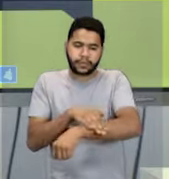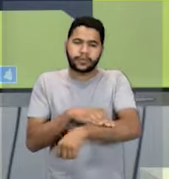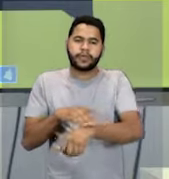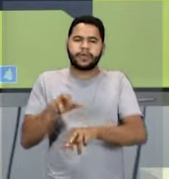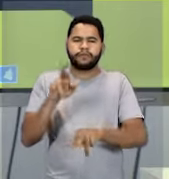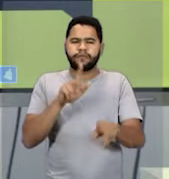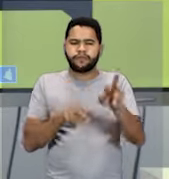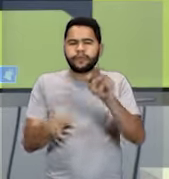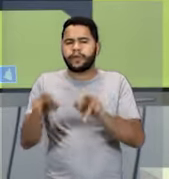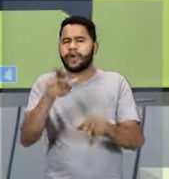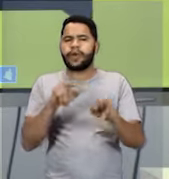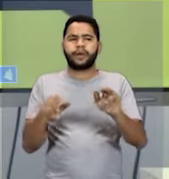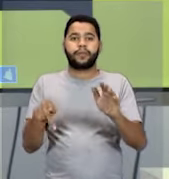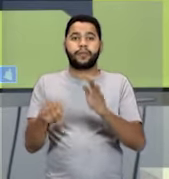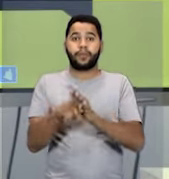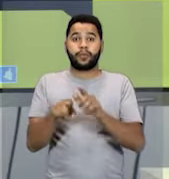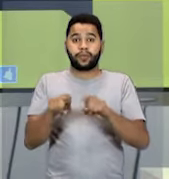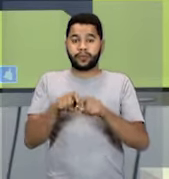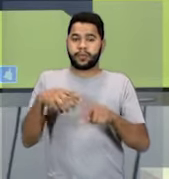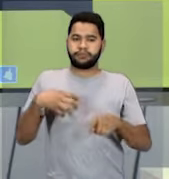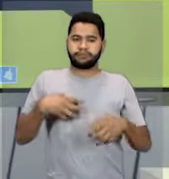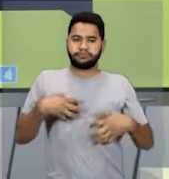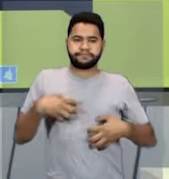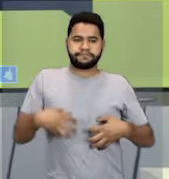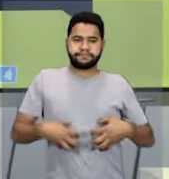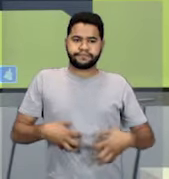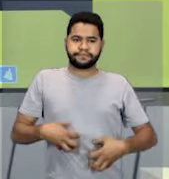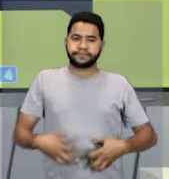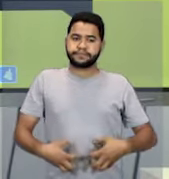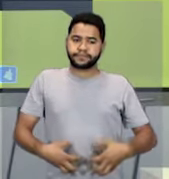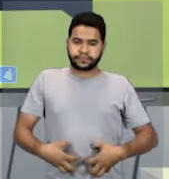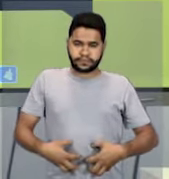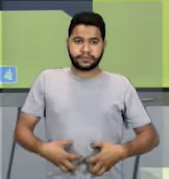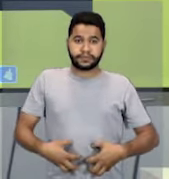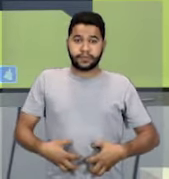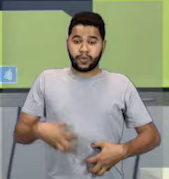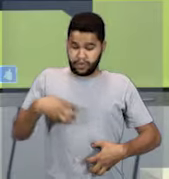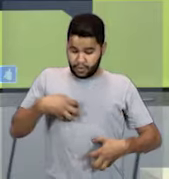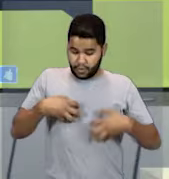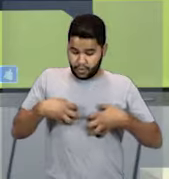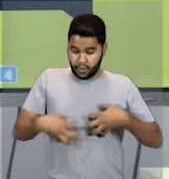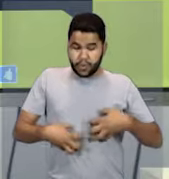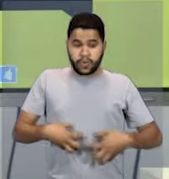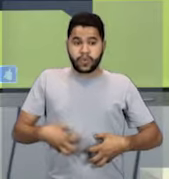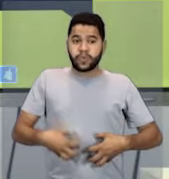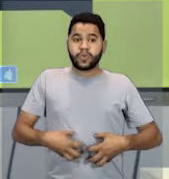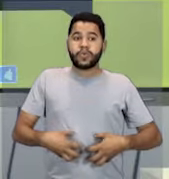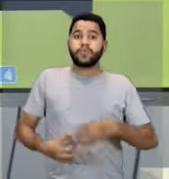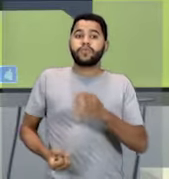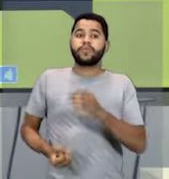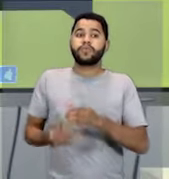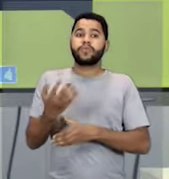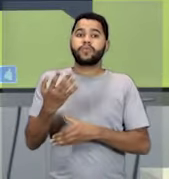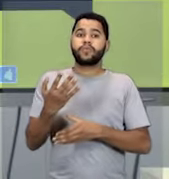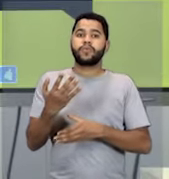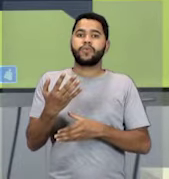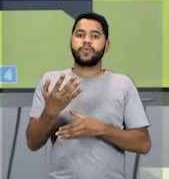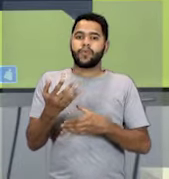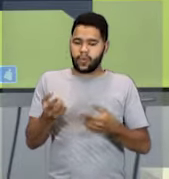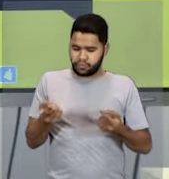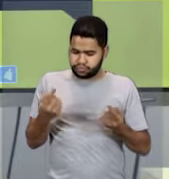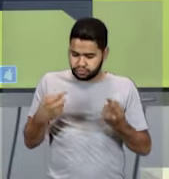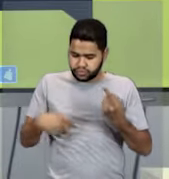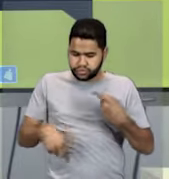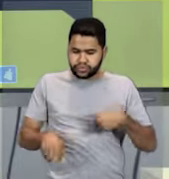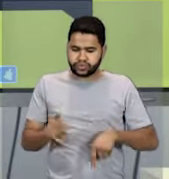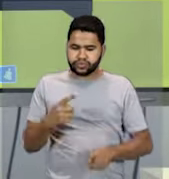formar diferentes órgãos. E o conjunto desses órgãos vão formar o nosso